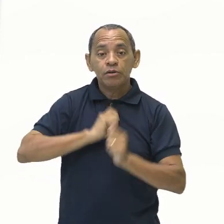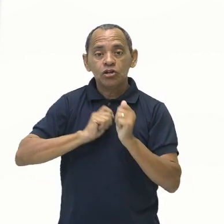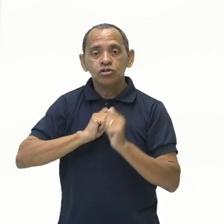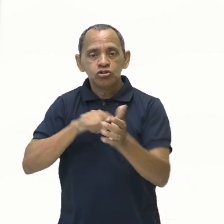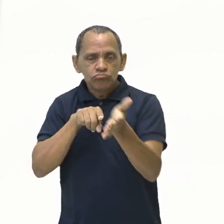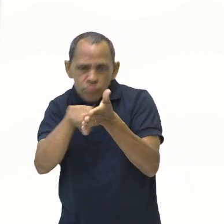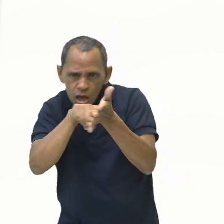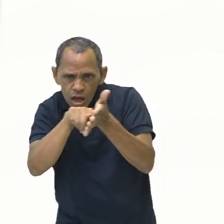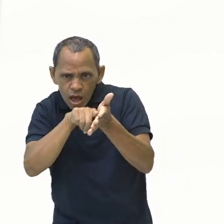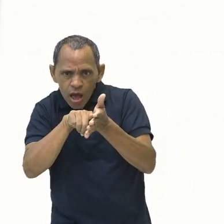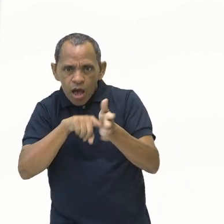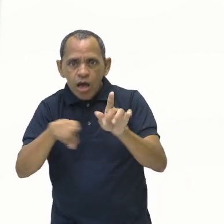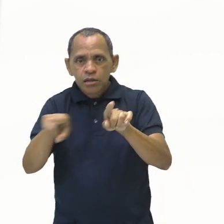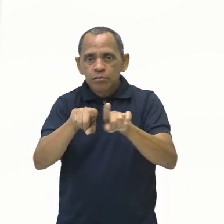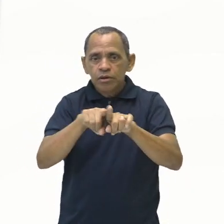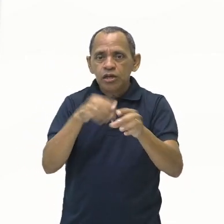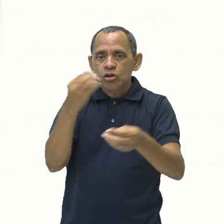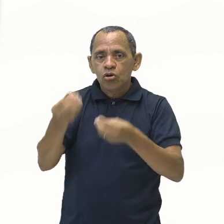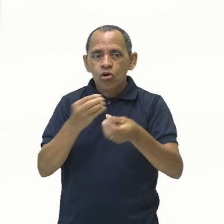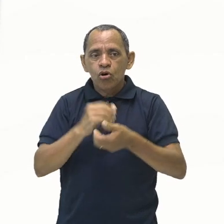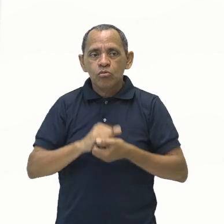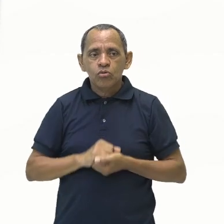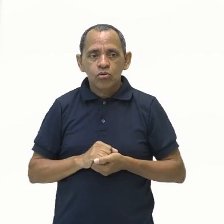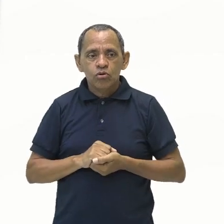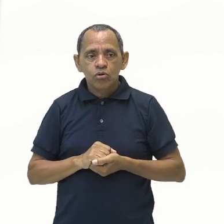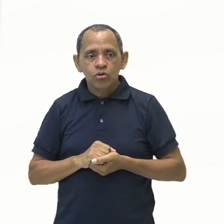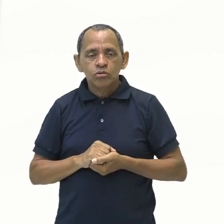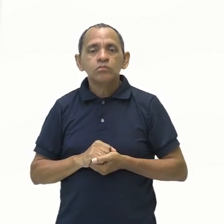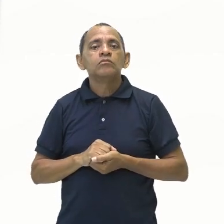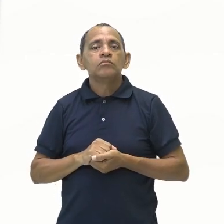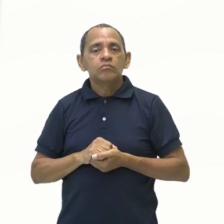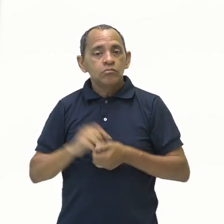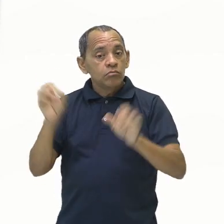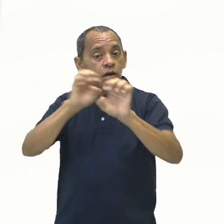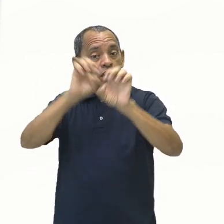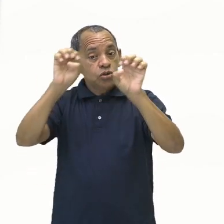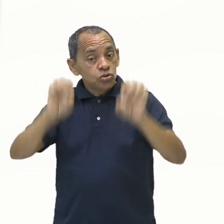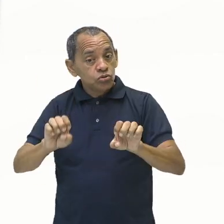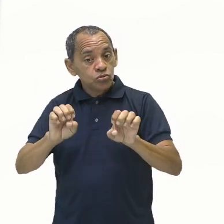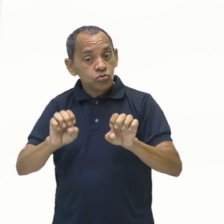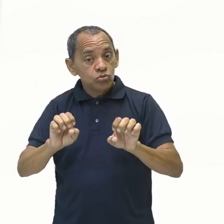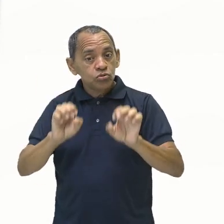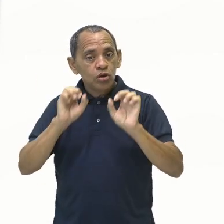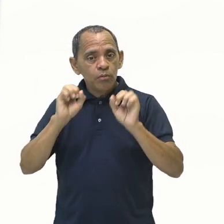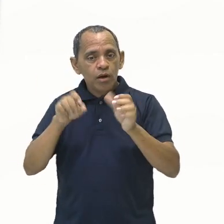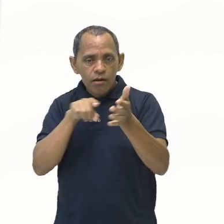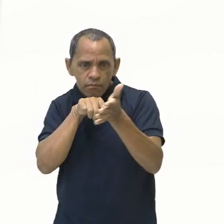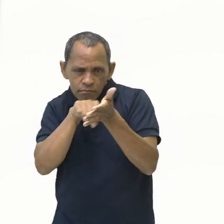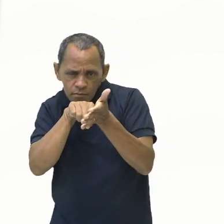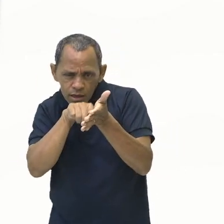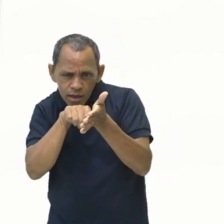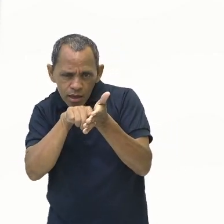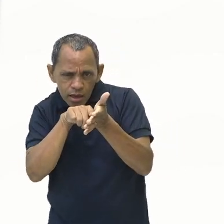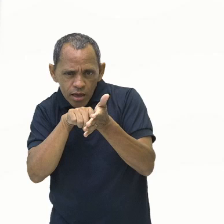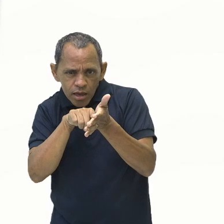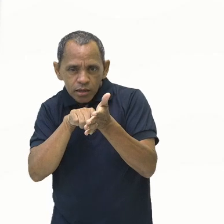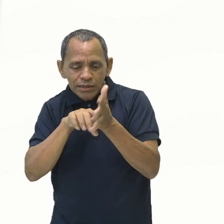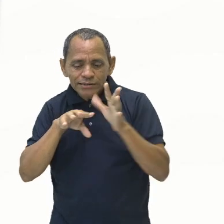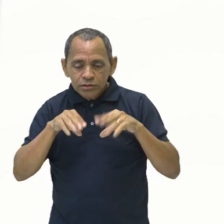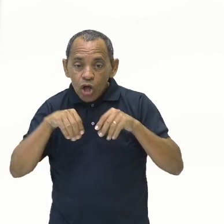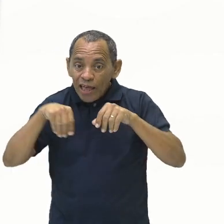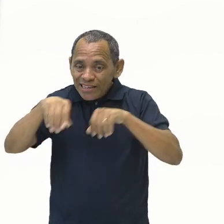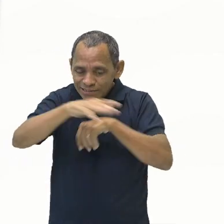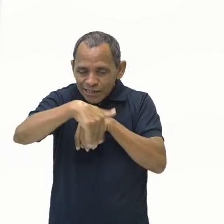controle administrativo? Justamente uma estrutura para fiscalizar todo o